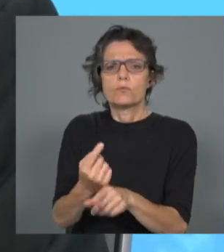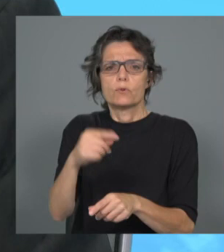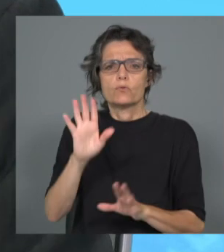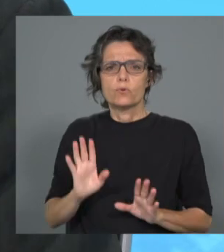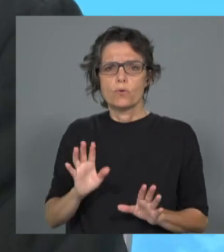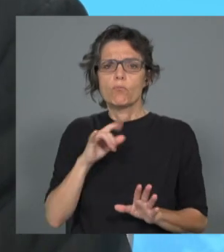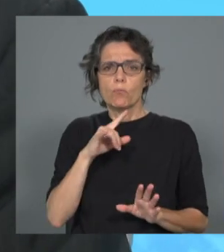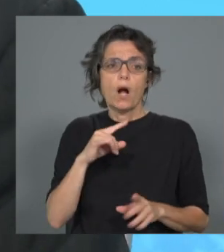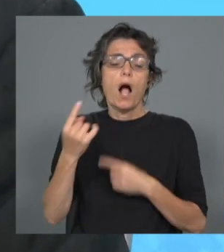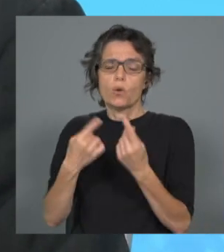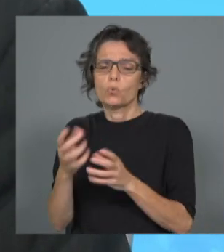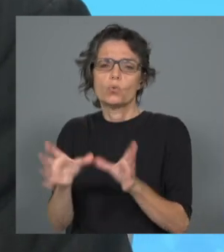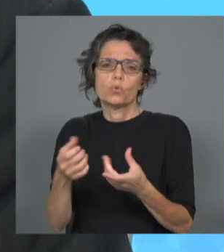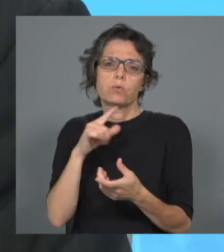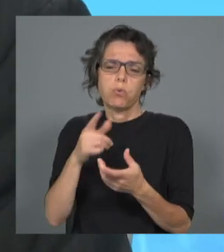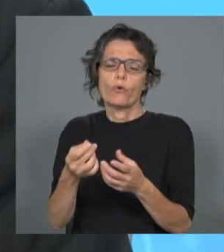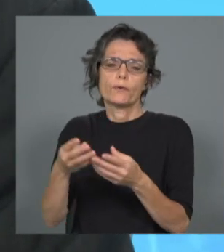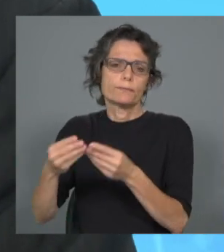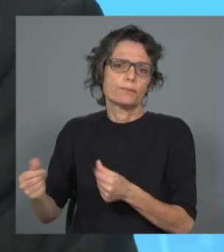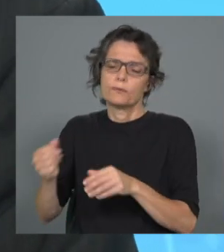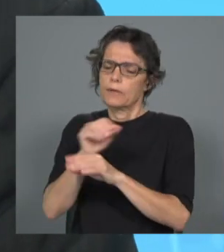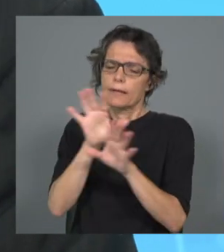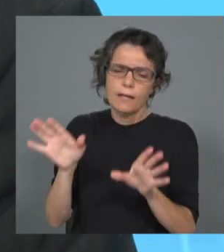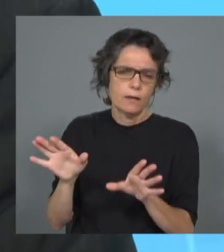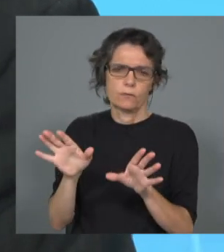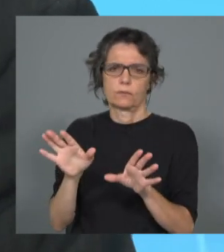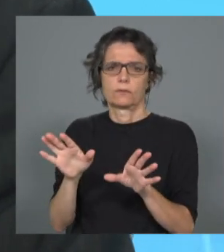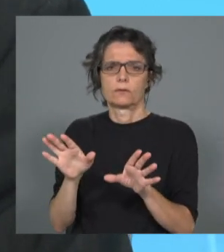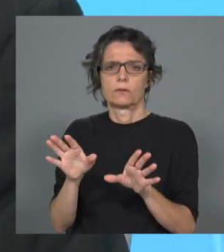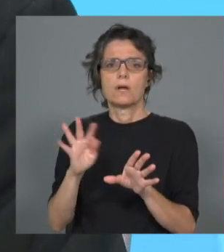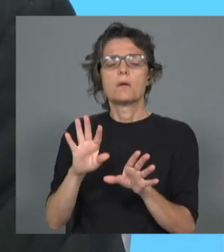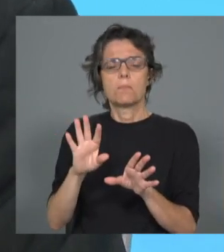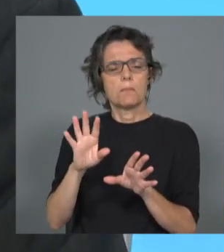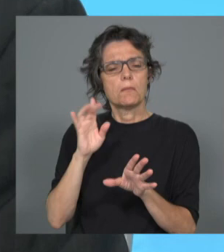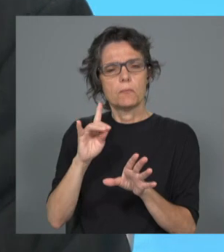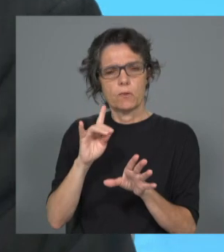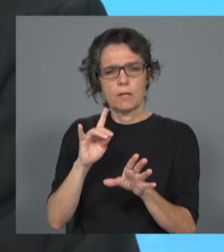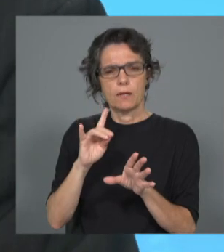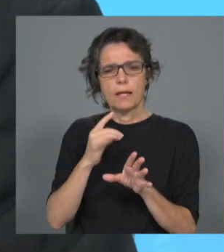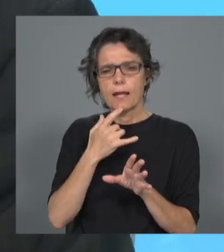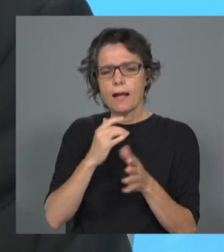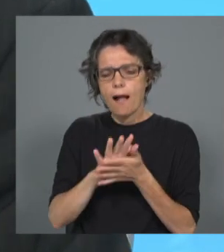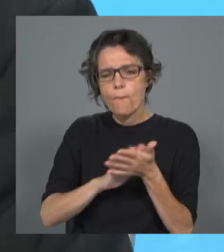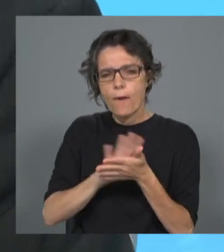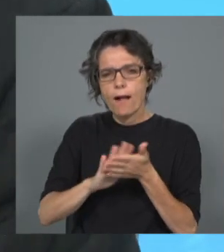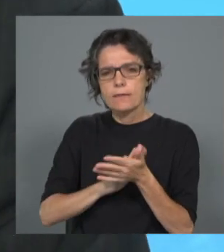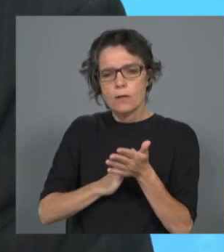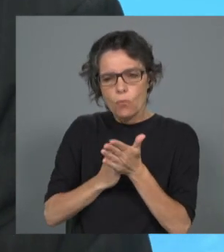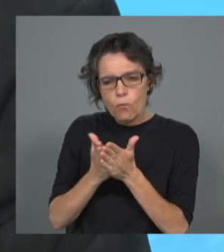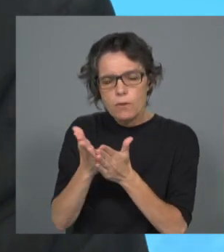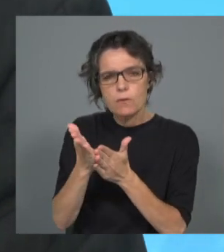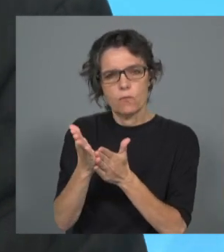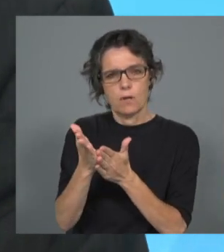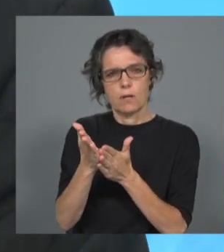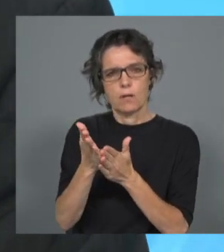todos os grupos, mas eu creio que aqui estão percebidas determinadas